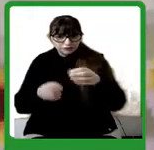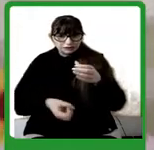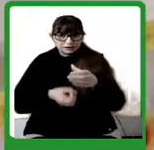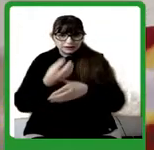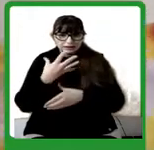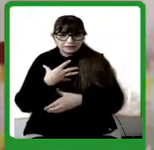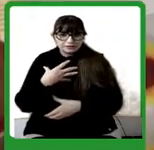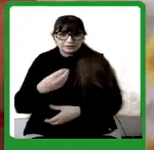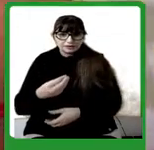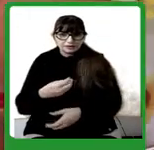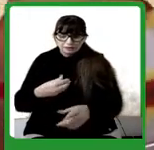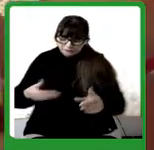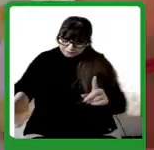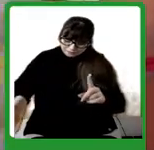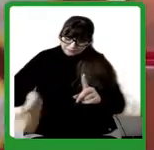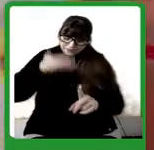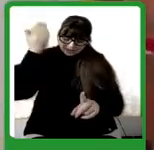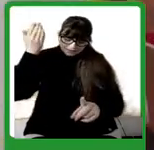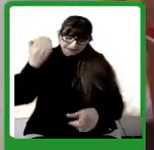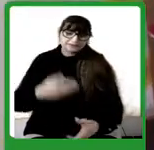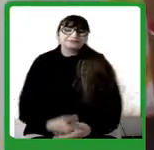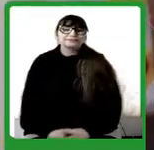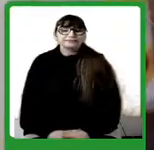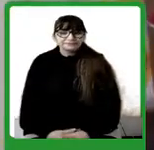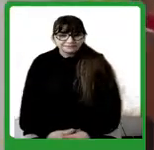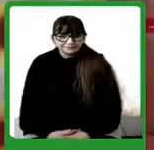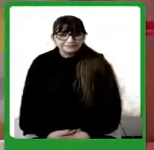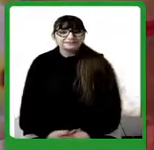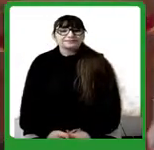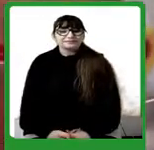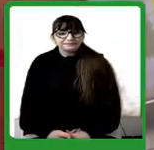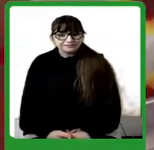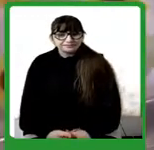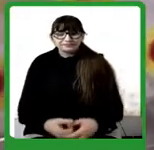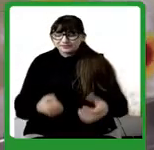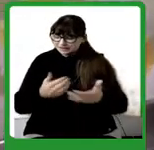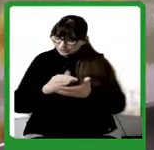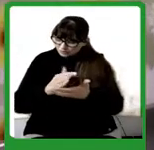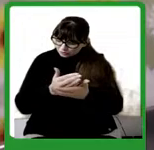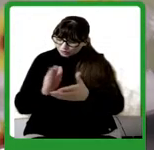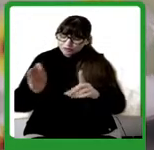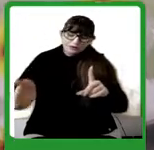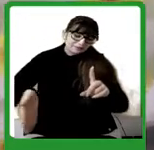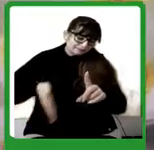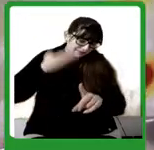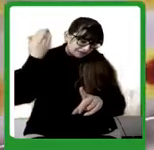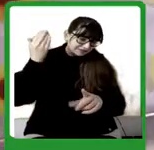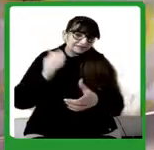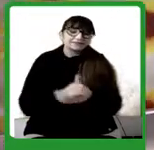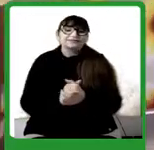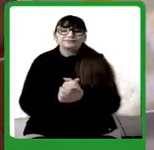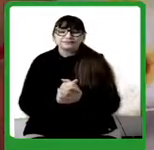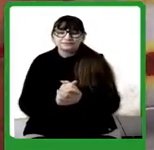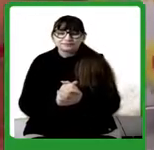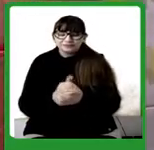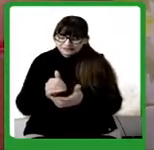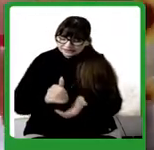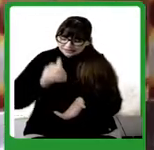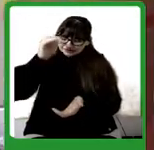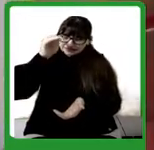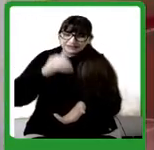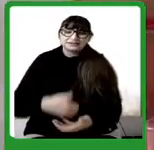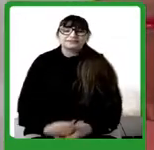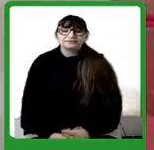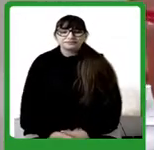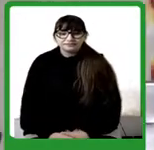bate. A dica que eu dou é bate. Incomodou, passa o chinelo, pelo menos se criam. Não tem